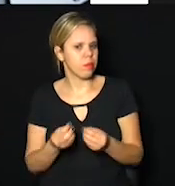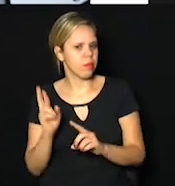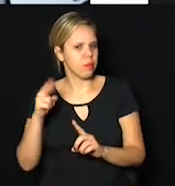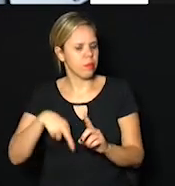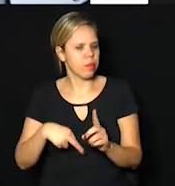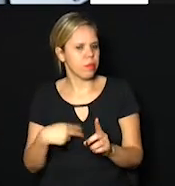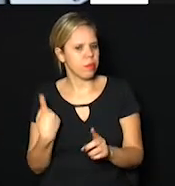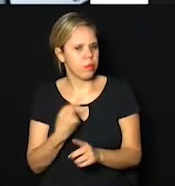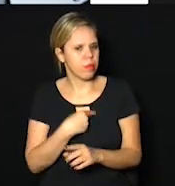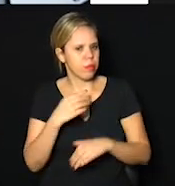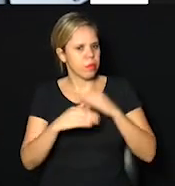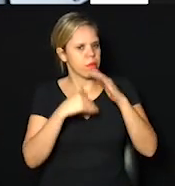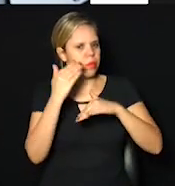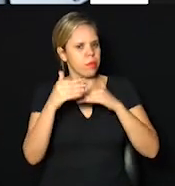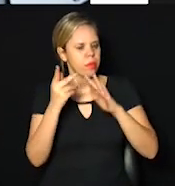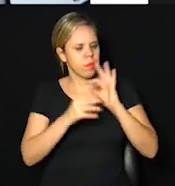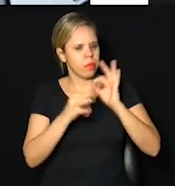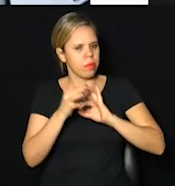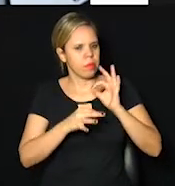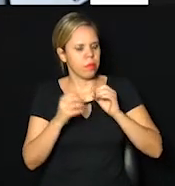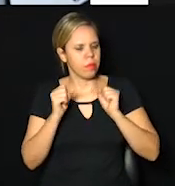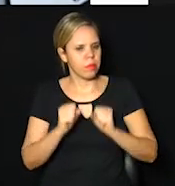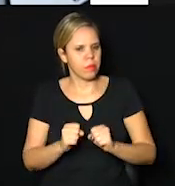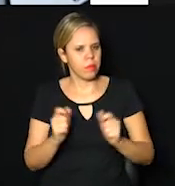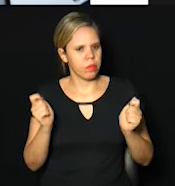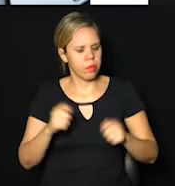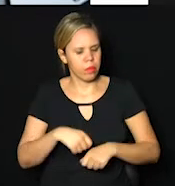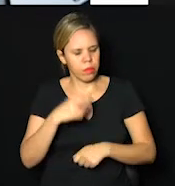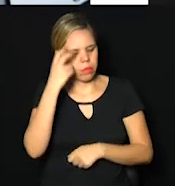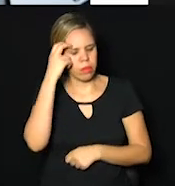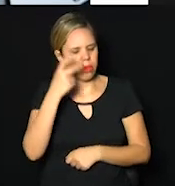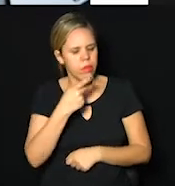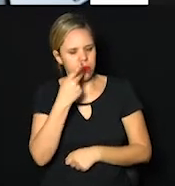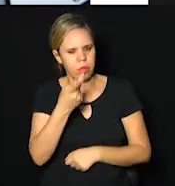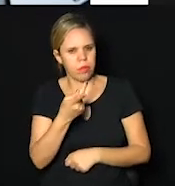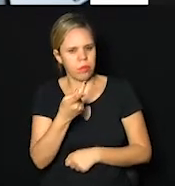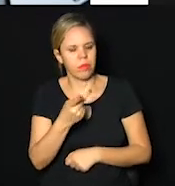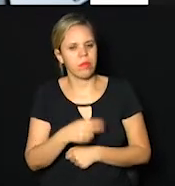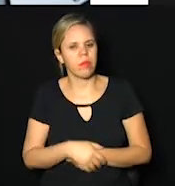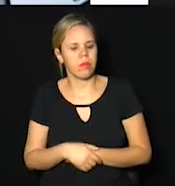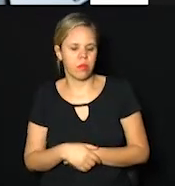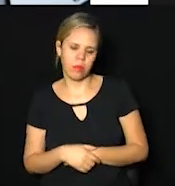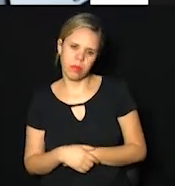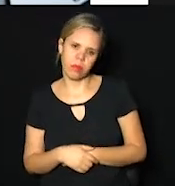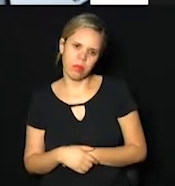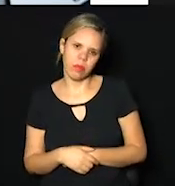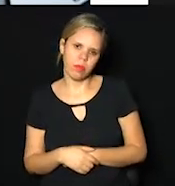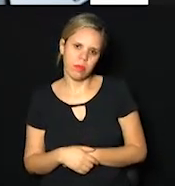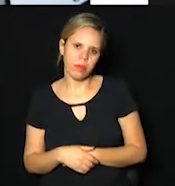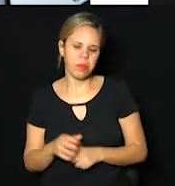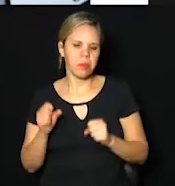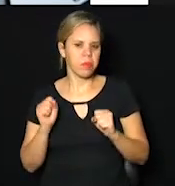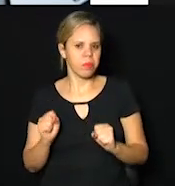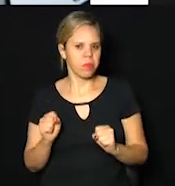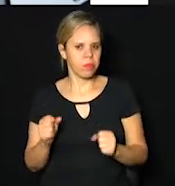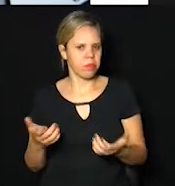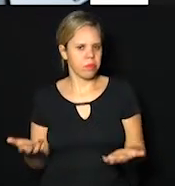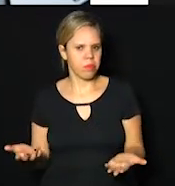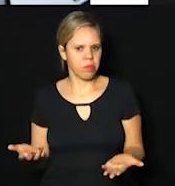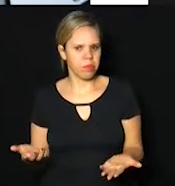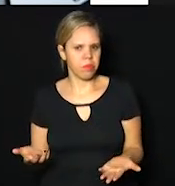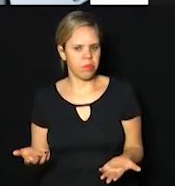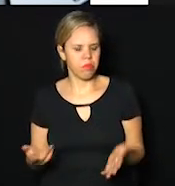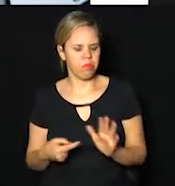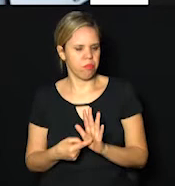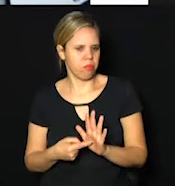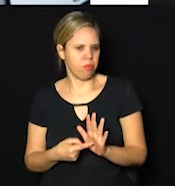para a gente construir projetos de poder competentes, eu estou falando daquilo que pode nos